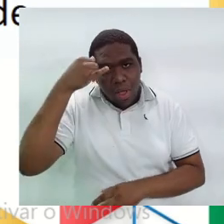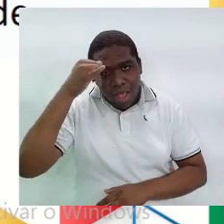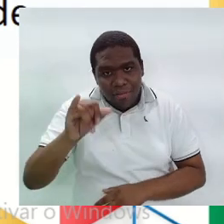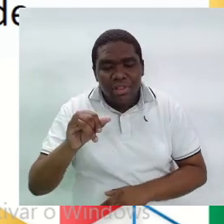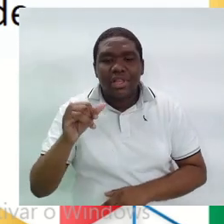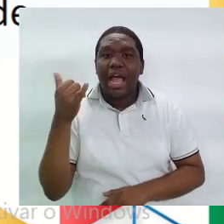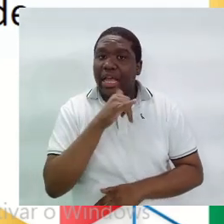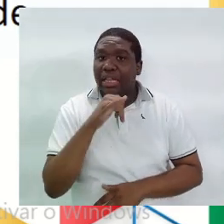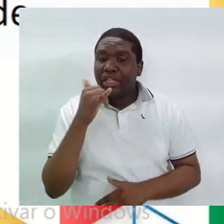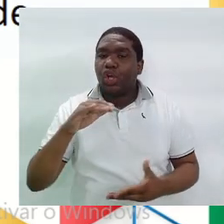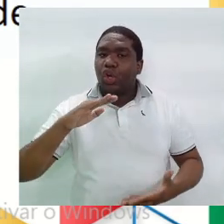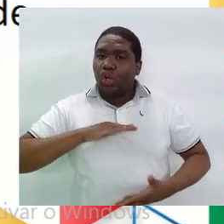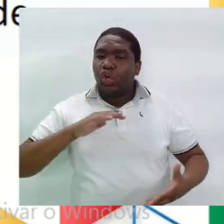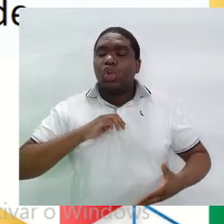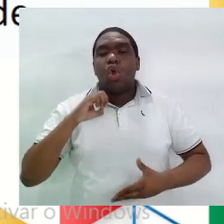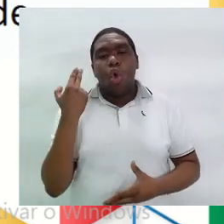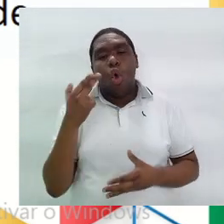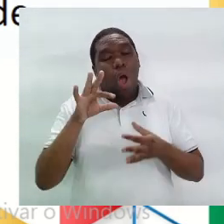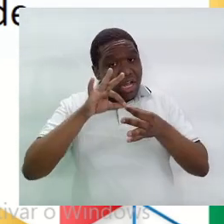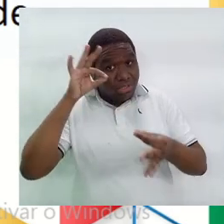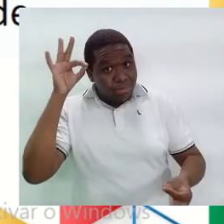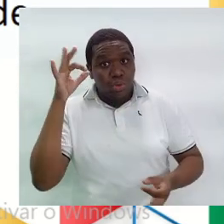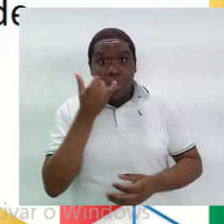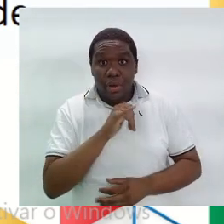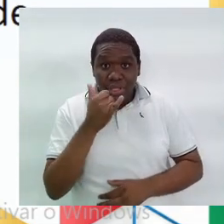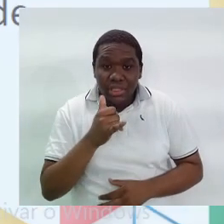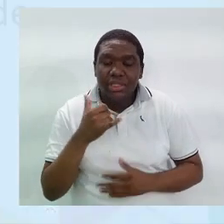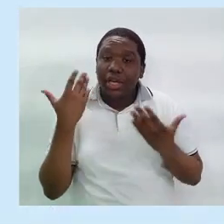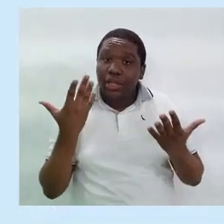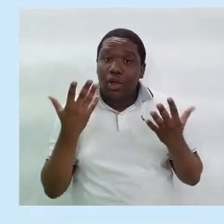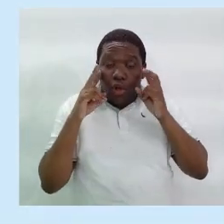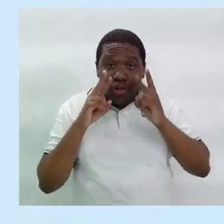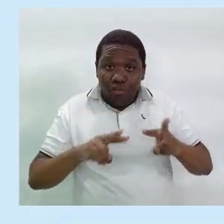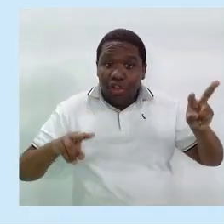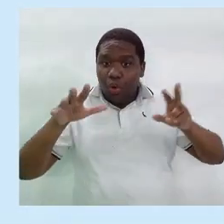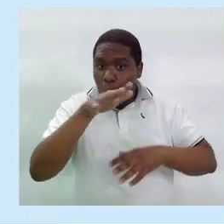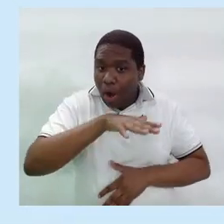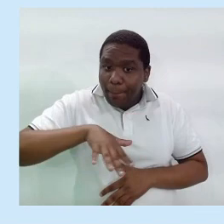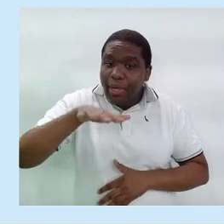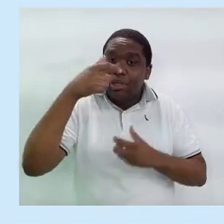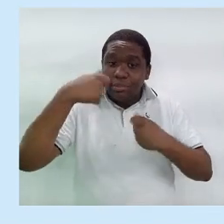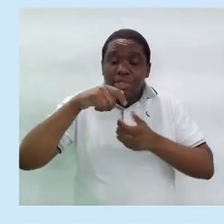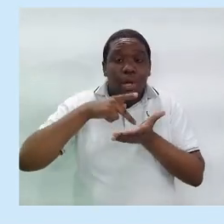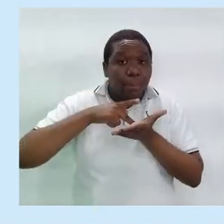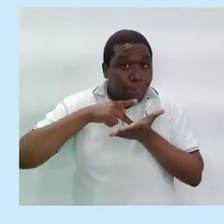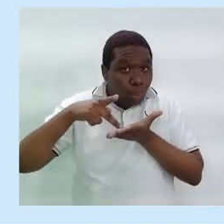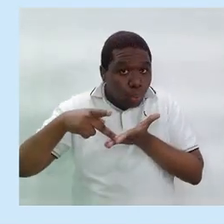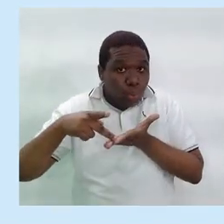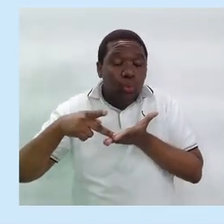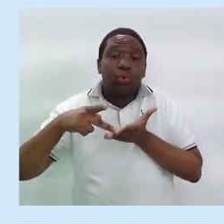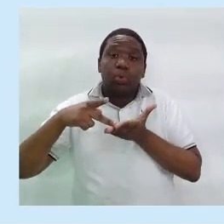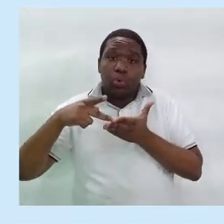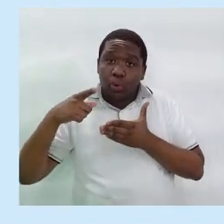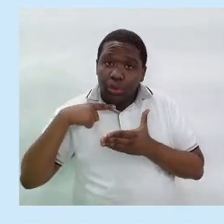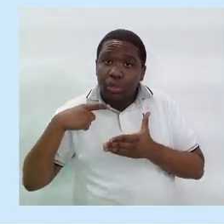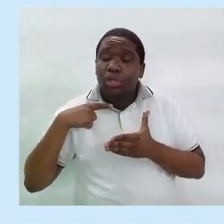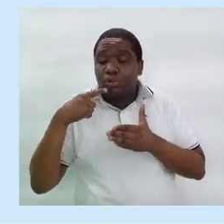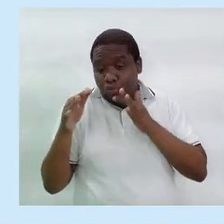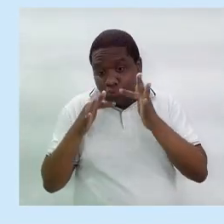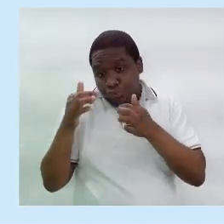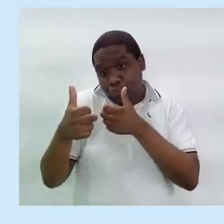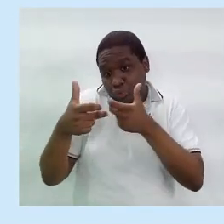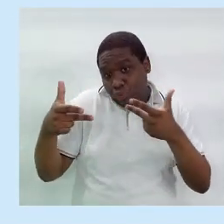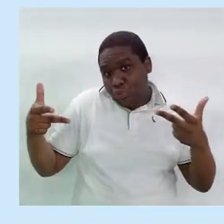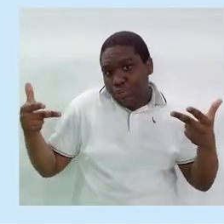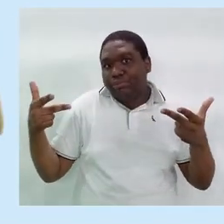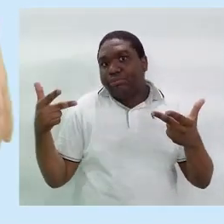energia física ou espiritual. Então, vamos ver, o ambiente deve estar puro, certo? Purificado com ervas, e